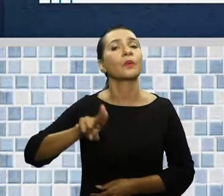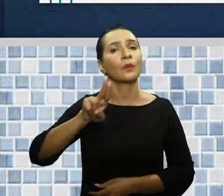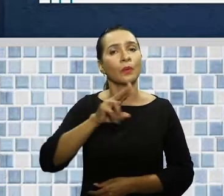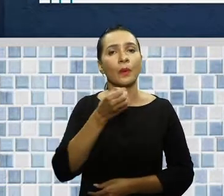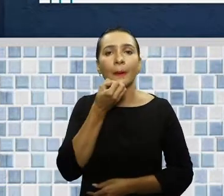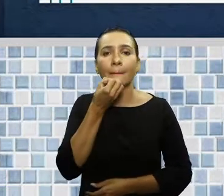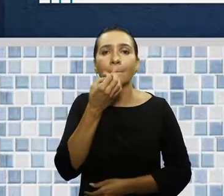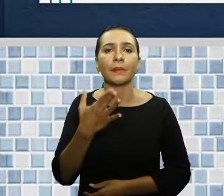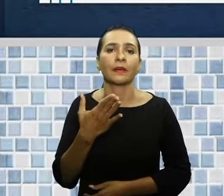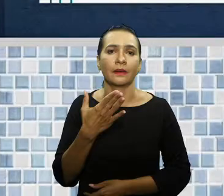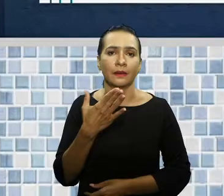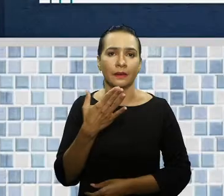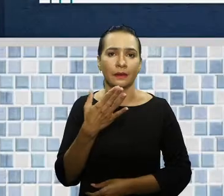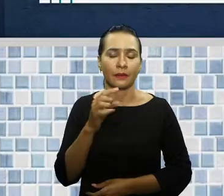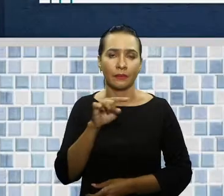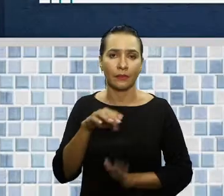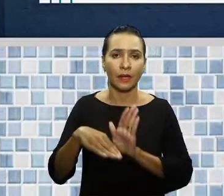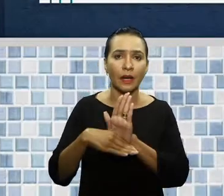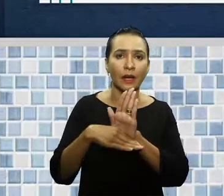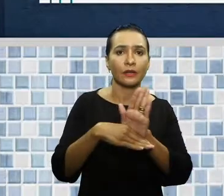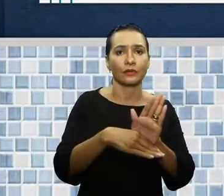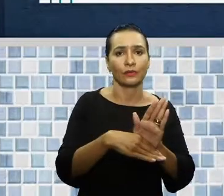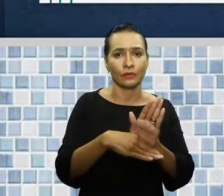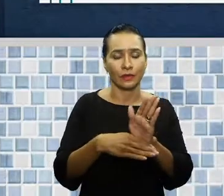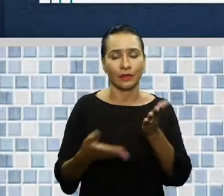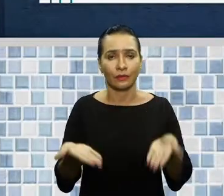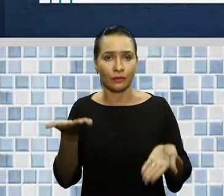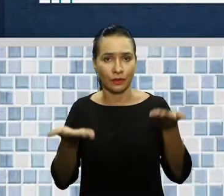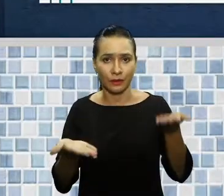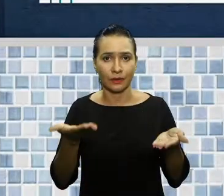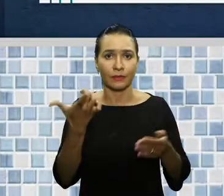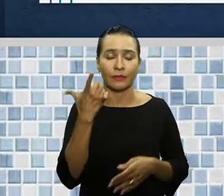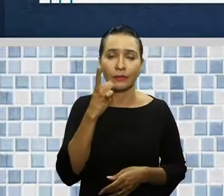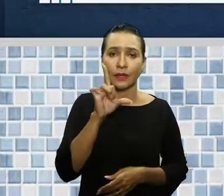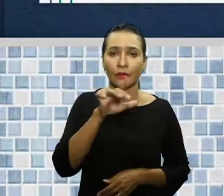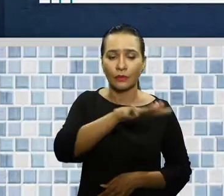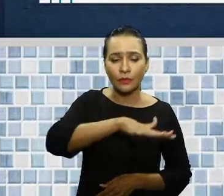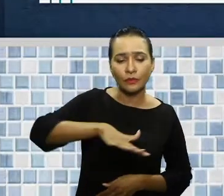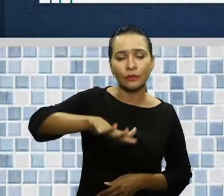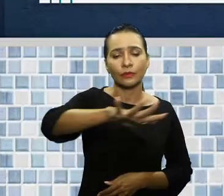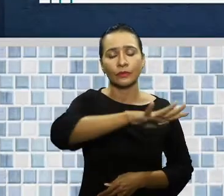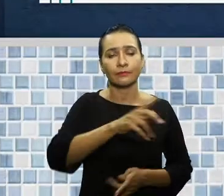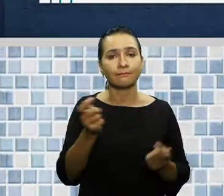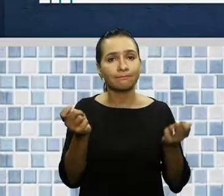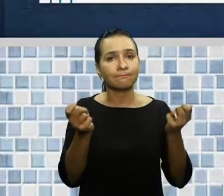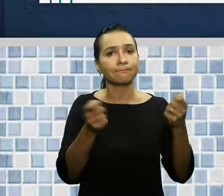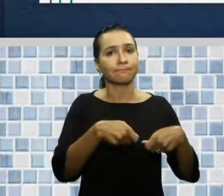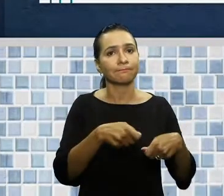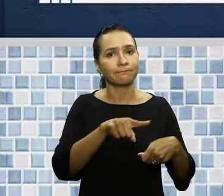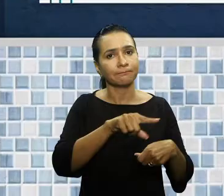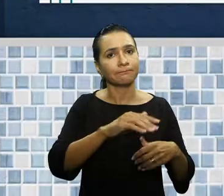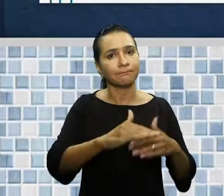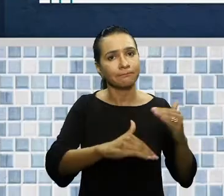que favoreça com que esse ambiente ele possa ter a capacidade de ter esses